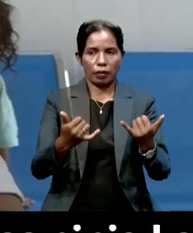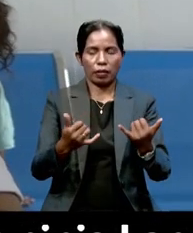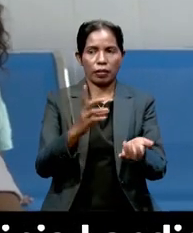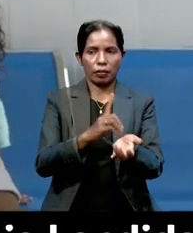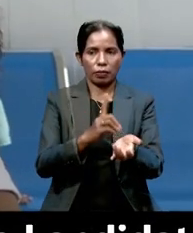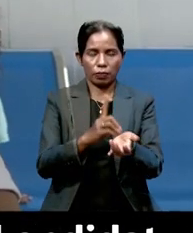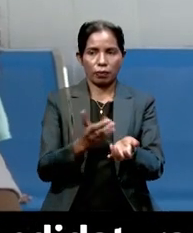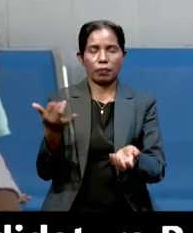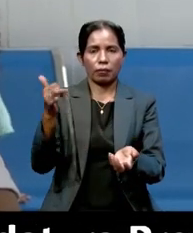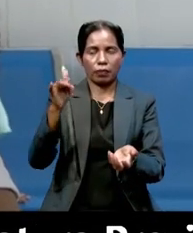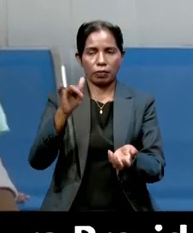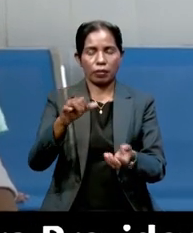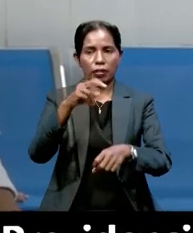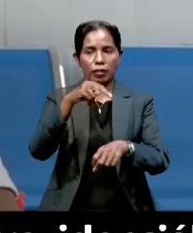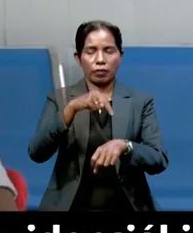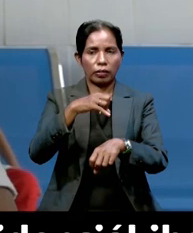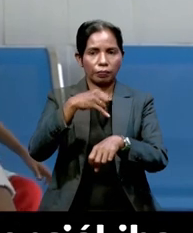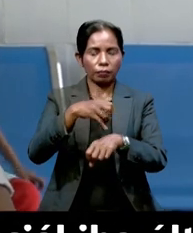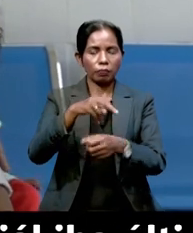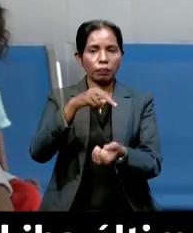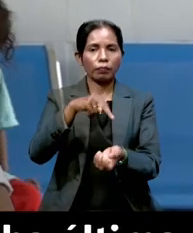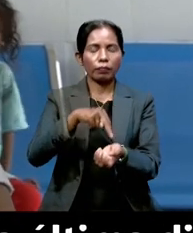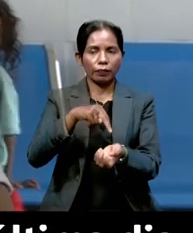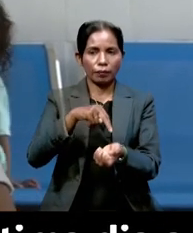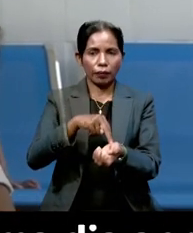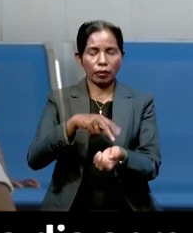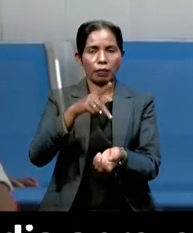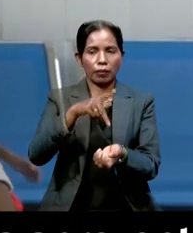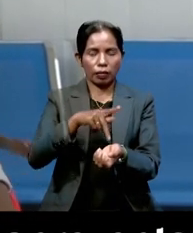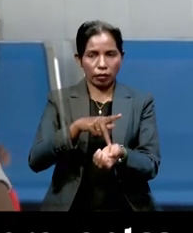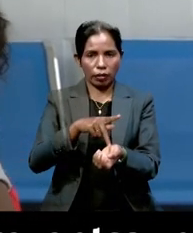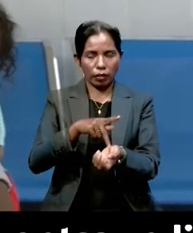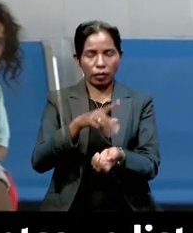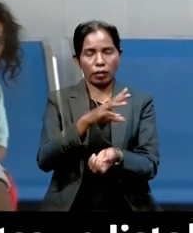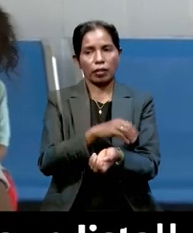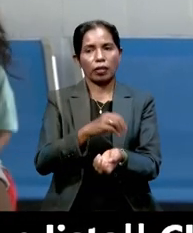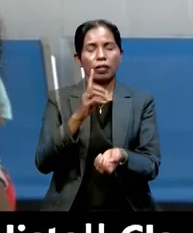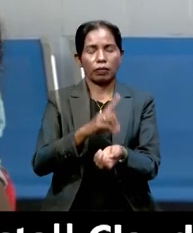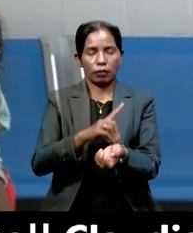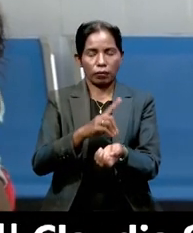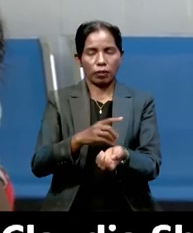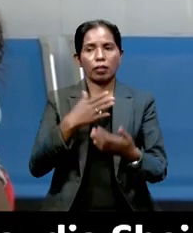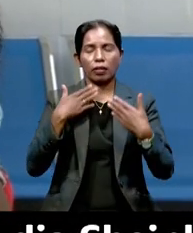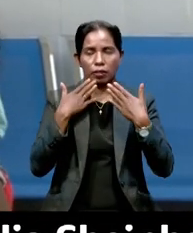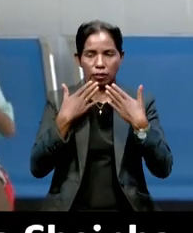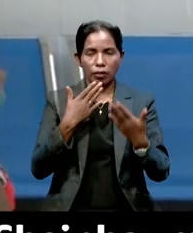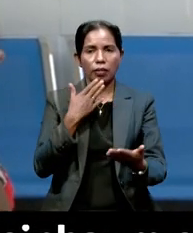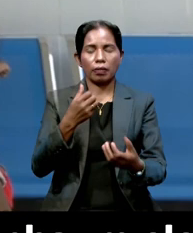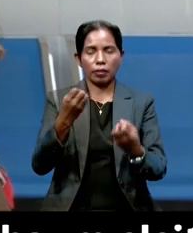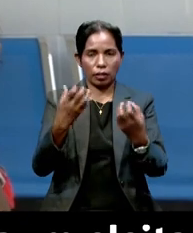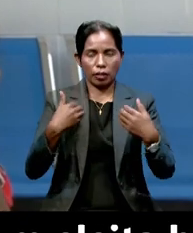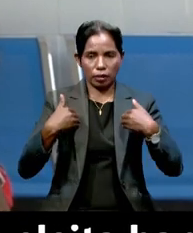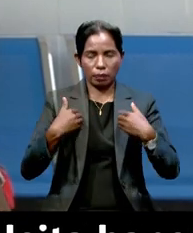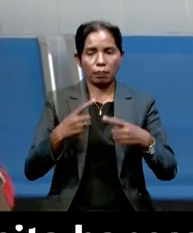saúde para enfermeiro, parteiras, médico não é suficiente. Mas bem, já laboratório mas